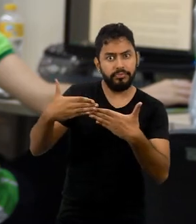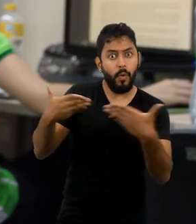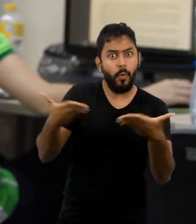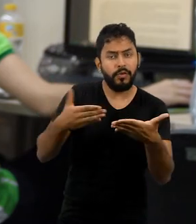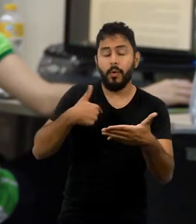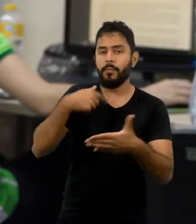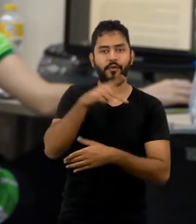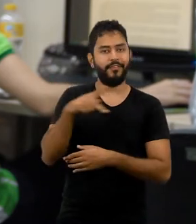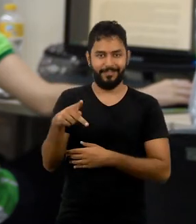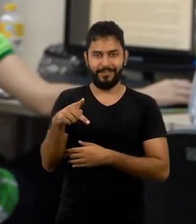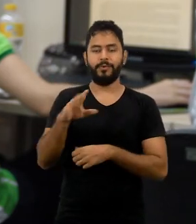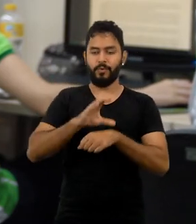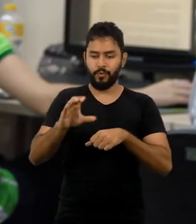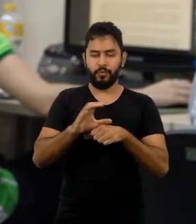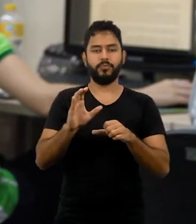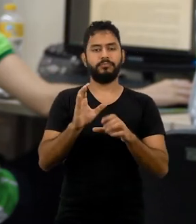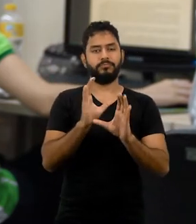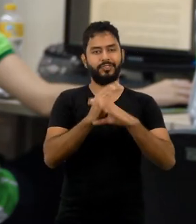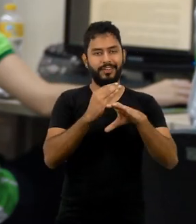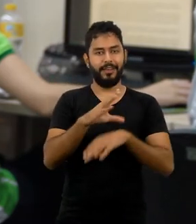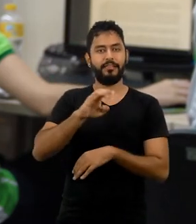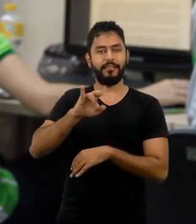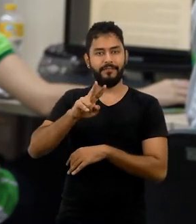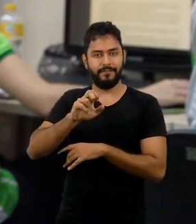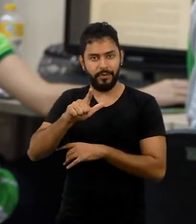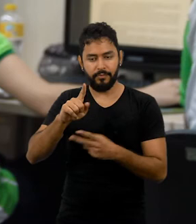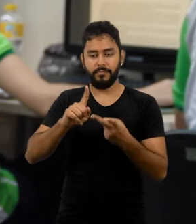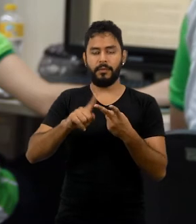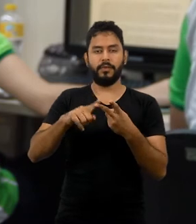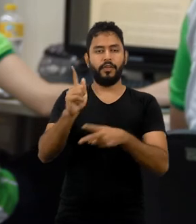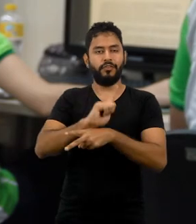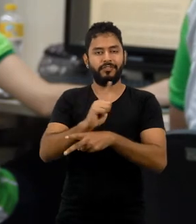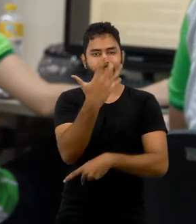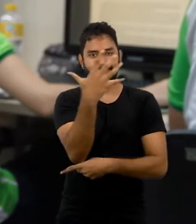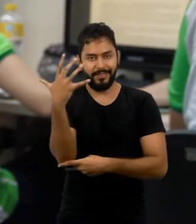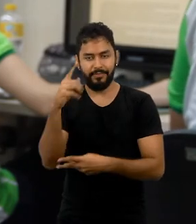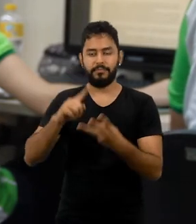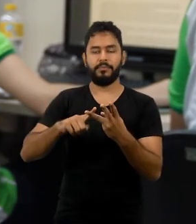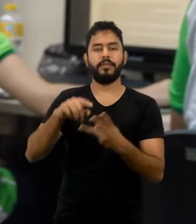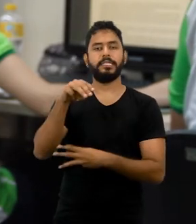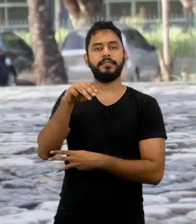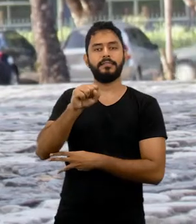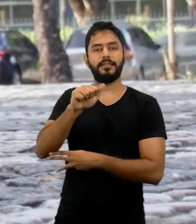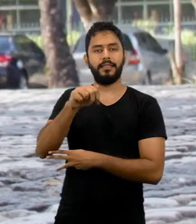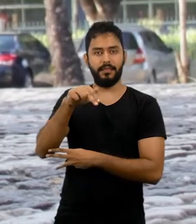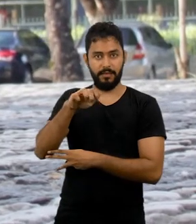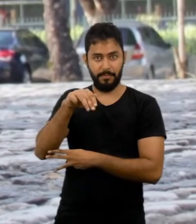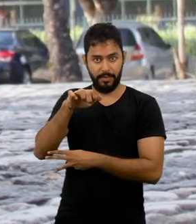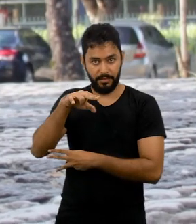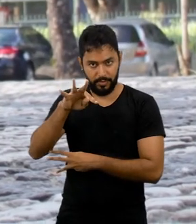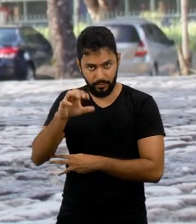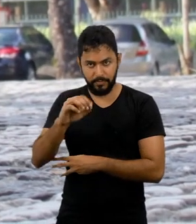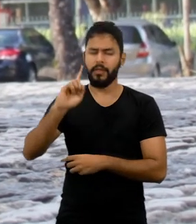ambiental e de engenharia civil. E depois desse curso, né, eu passei a fazer o curso de engenharia